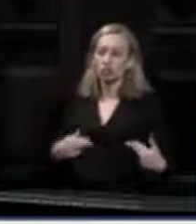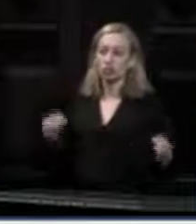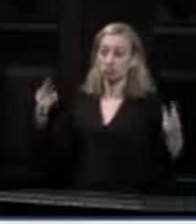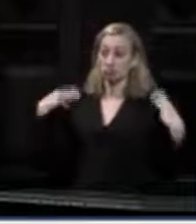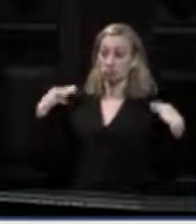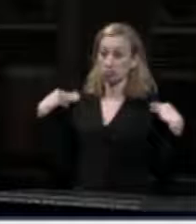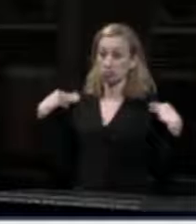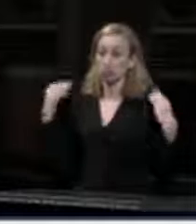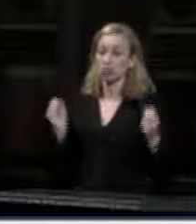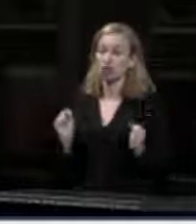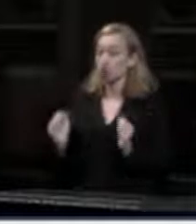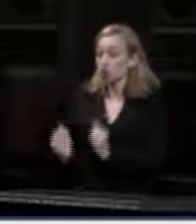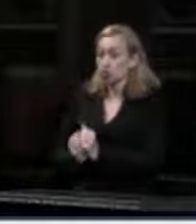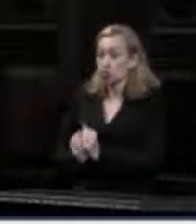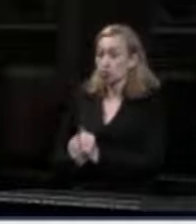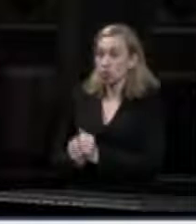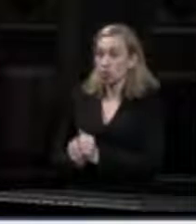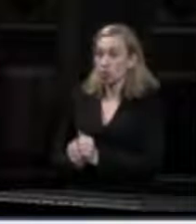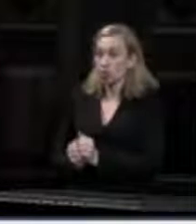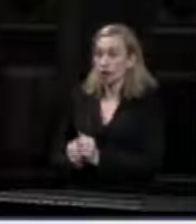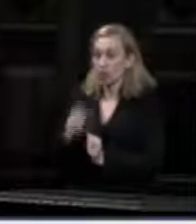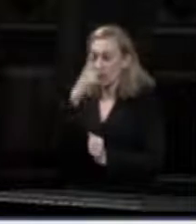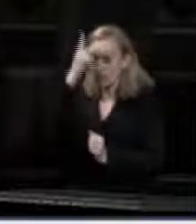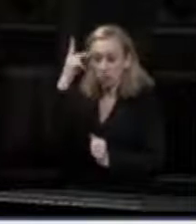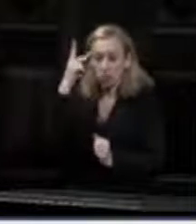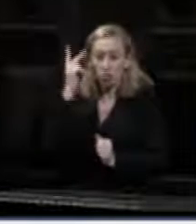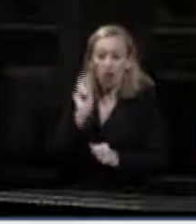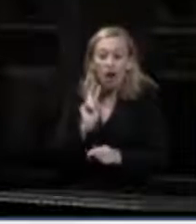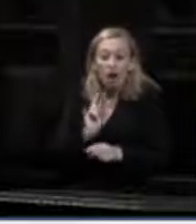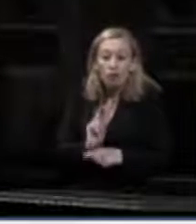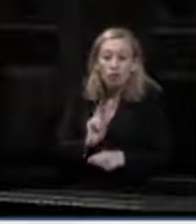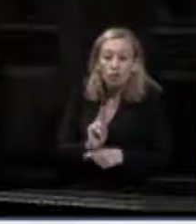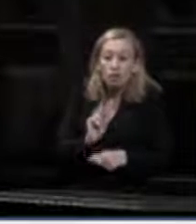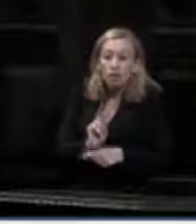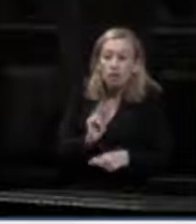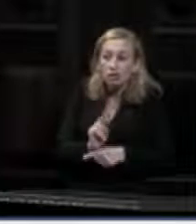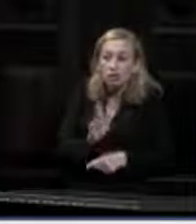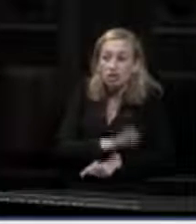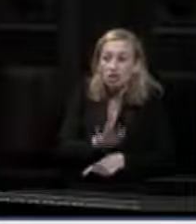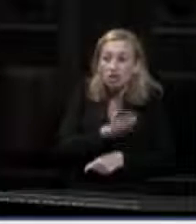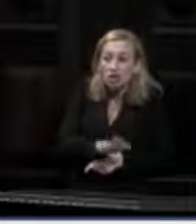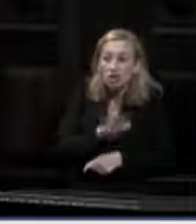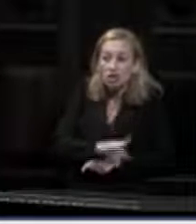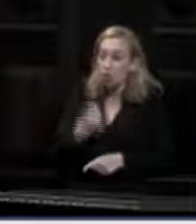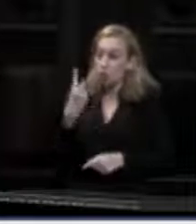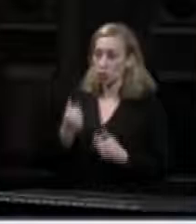a sua auxiliar, passa pelo um crivo de bastante